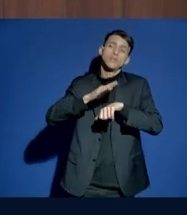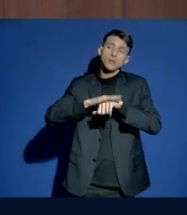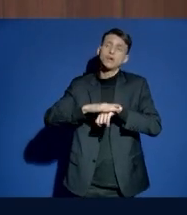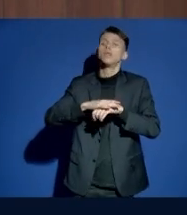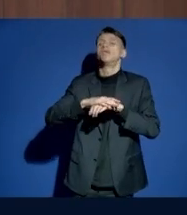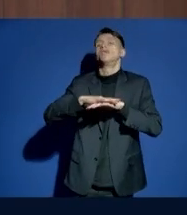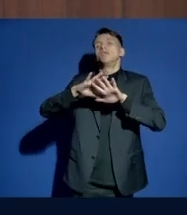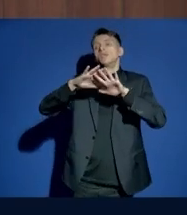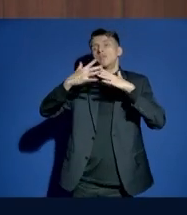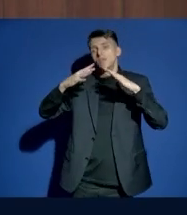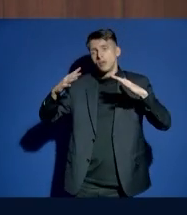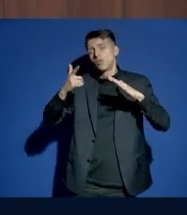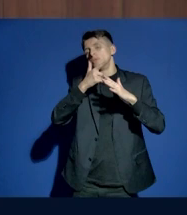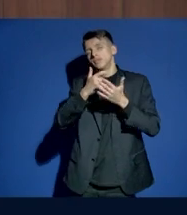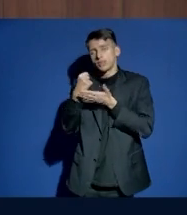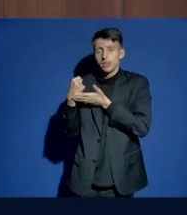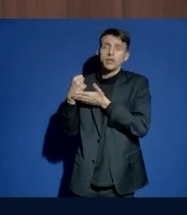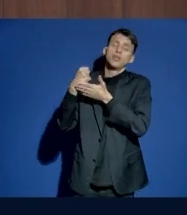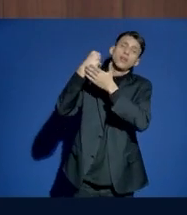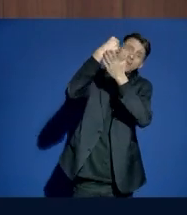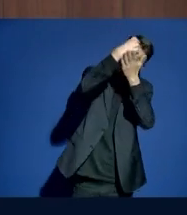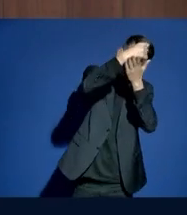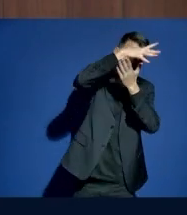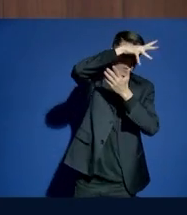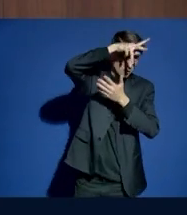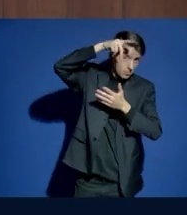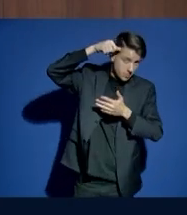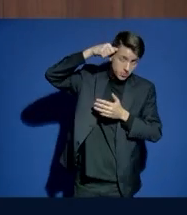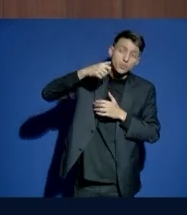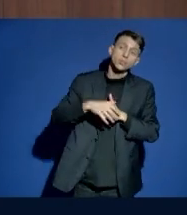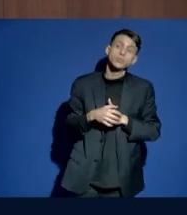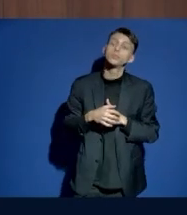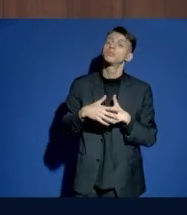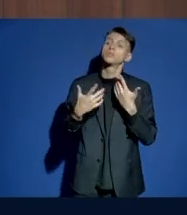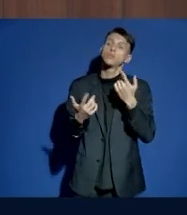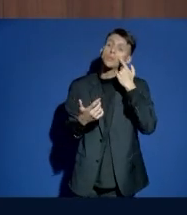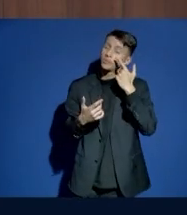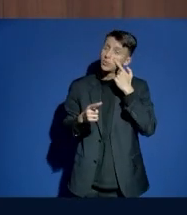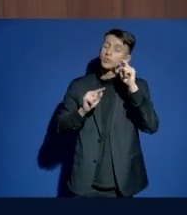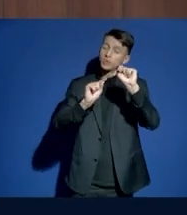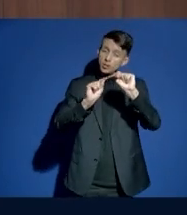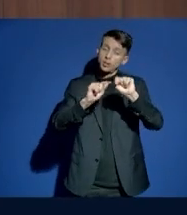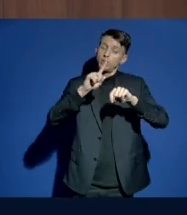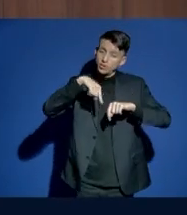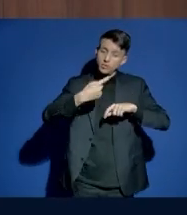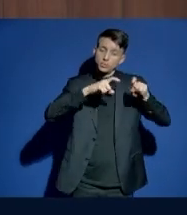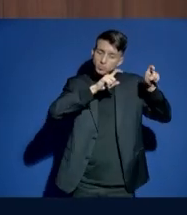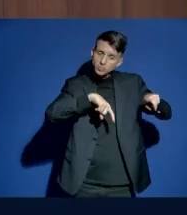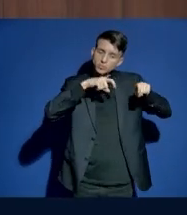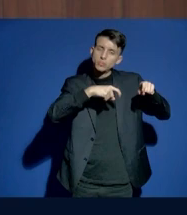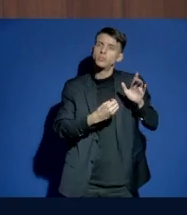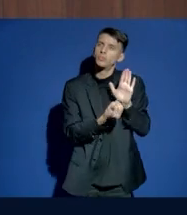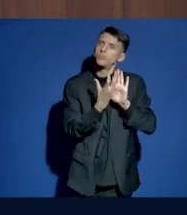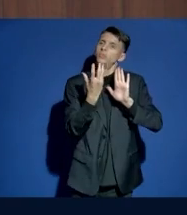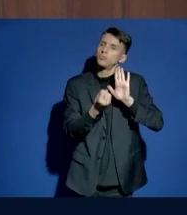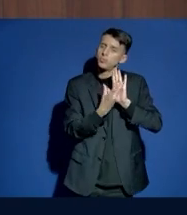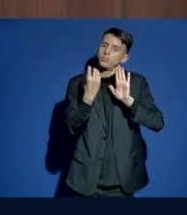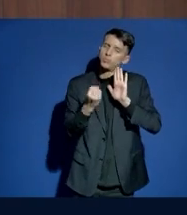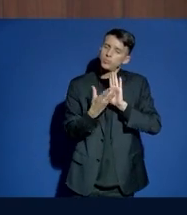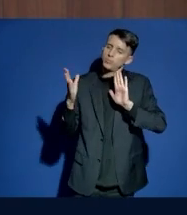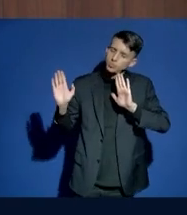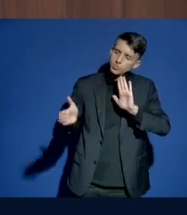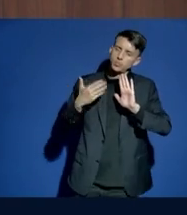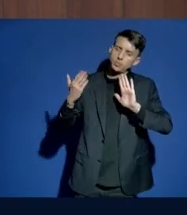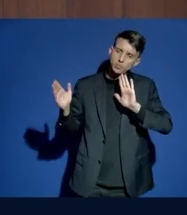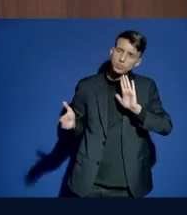o Araguaia e chegar no Mato Grosso nesses próximos quatro anos então eu vejo que a produção Nossa ela é algo que